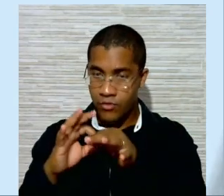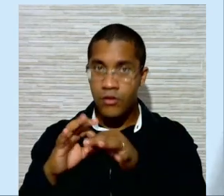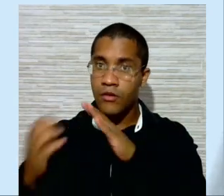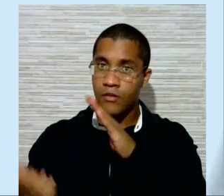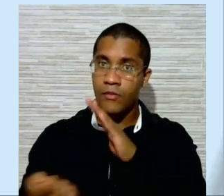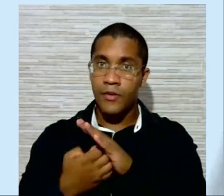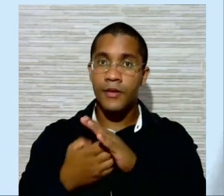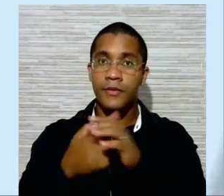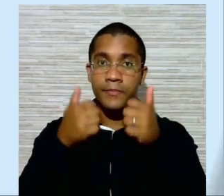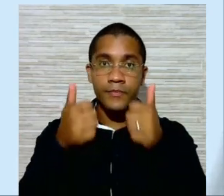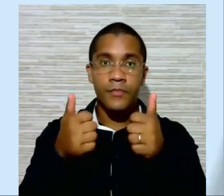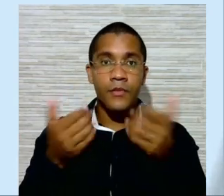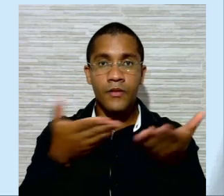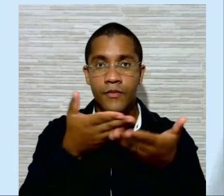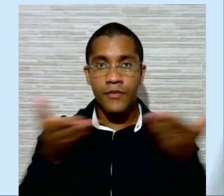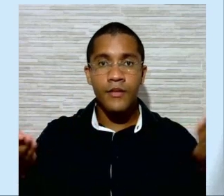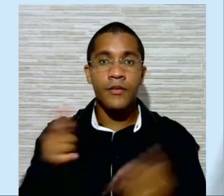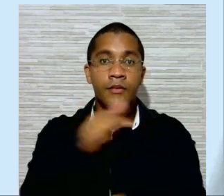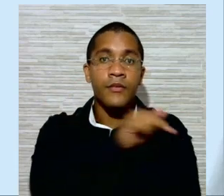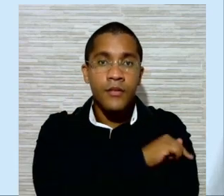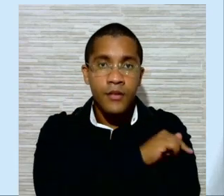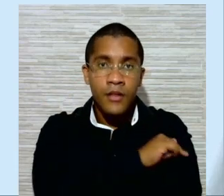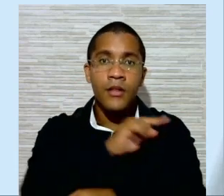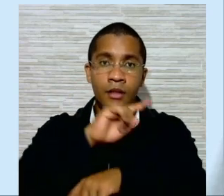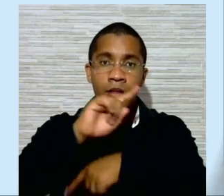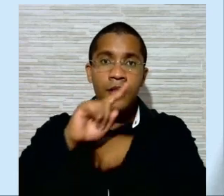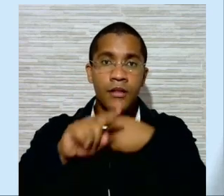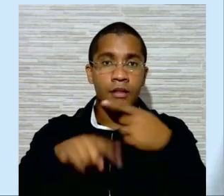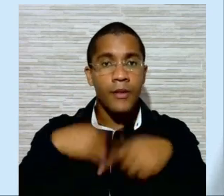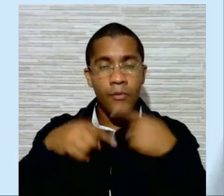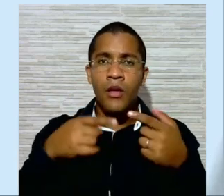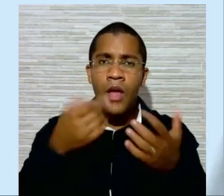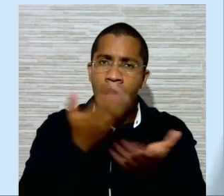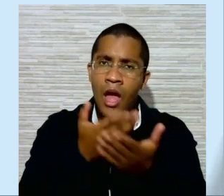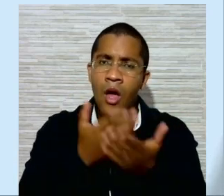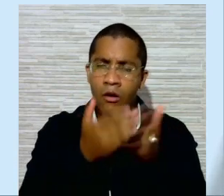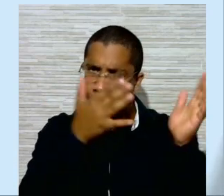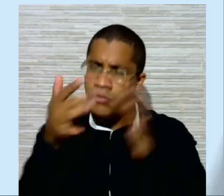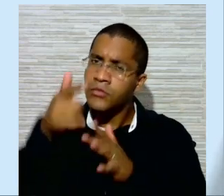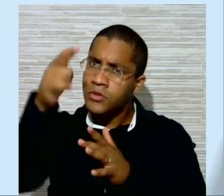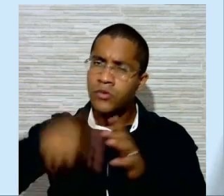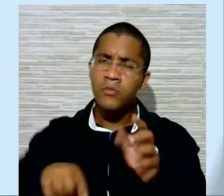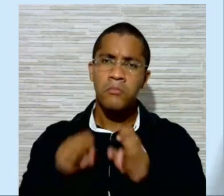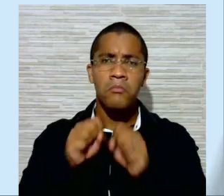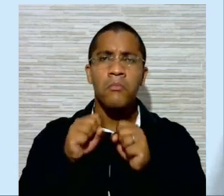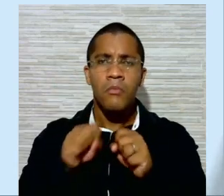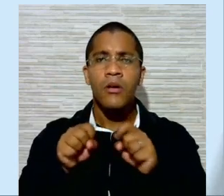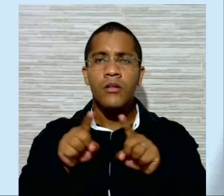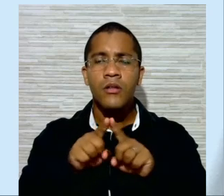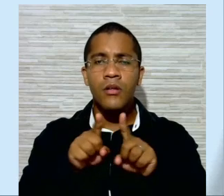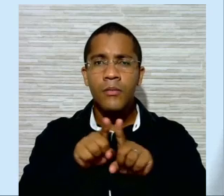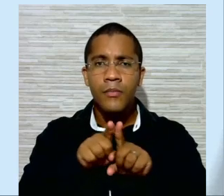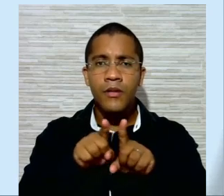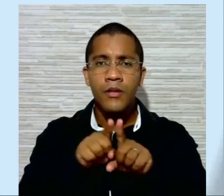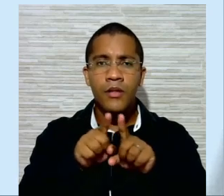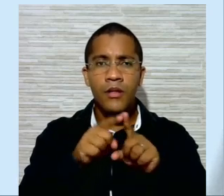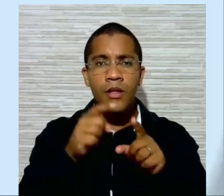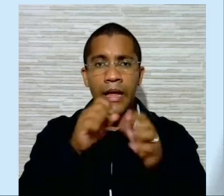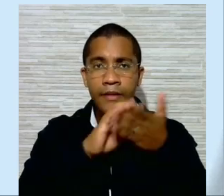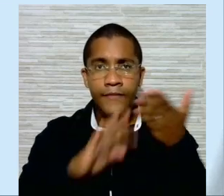com a população por meio dos trabalhos que as pessoas prestam para essas empresas, ok, gente? Então, dessa forma,